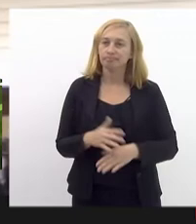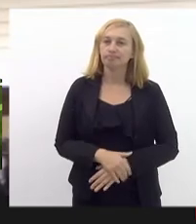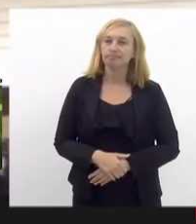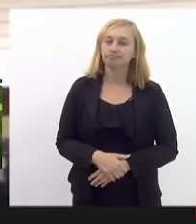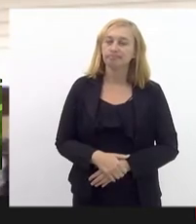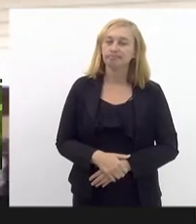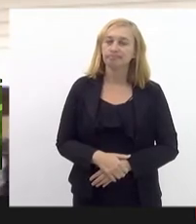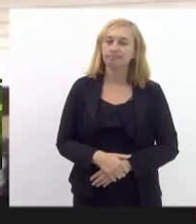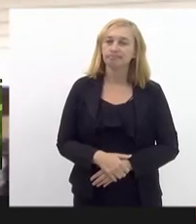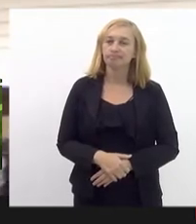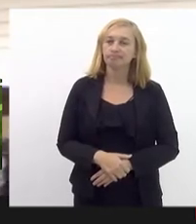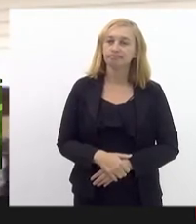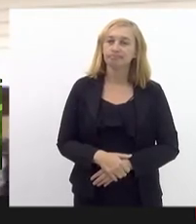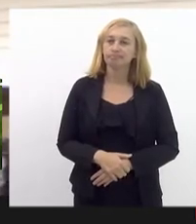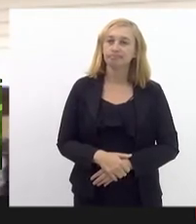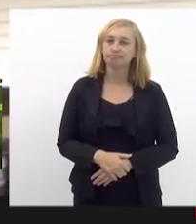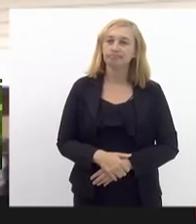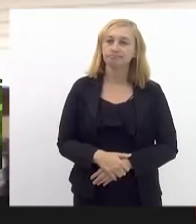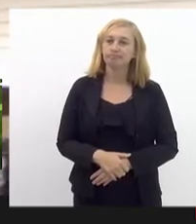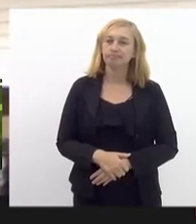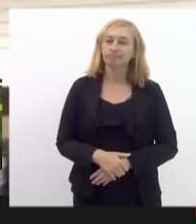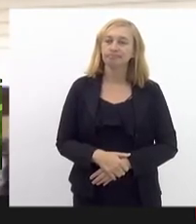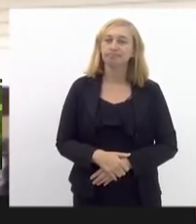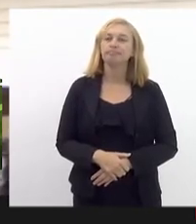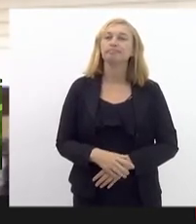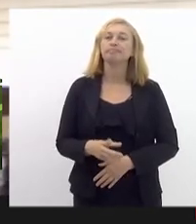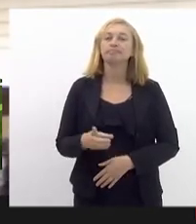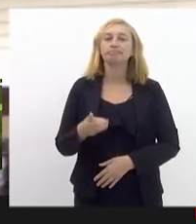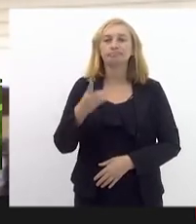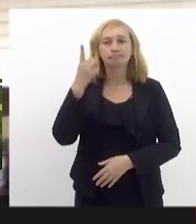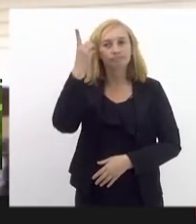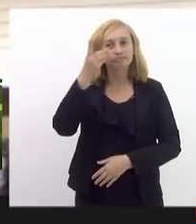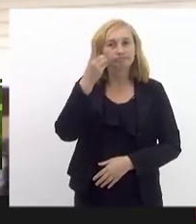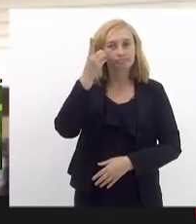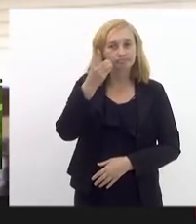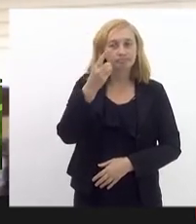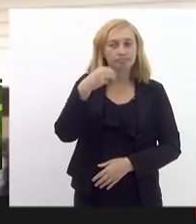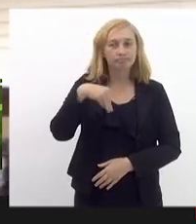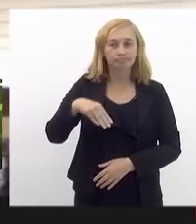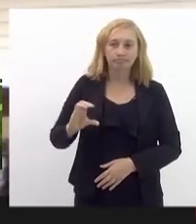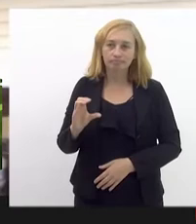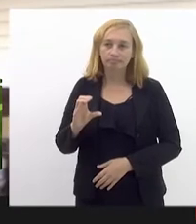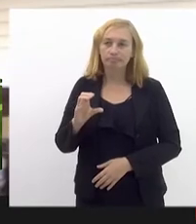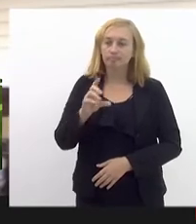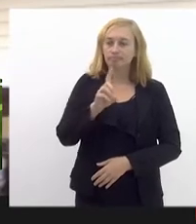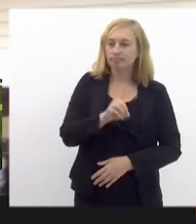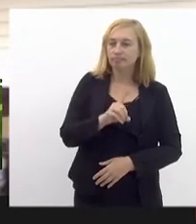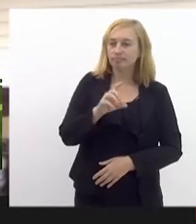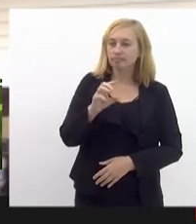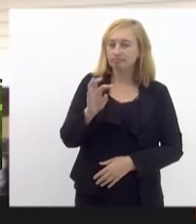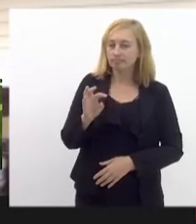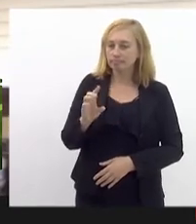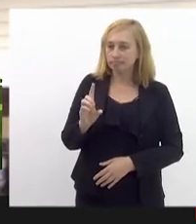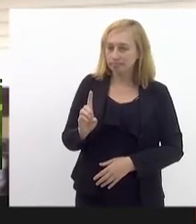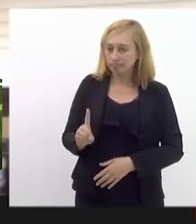aqui que o nosso MINC está presente, cumprimentar a SPPC. Eu cheguei